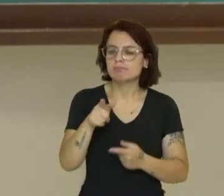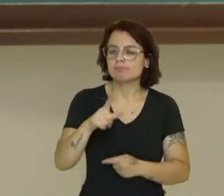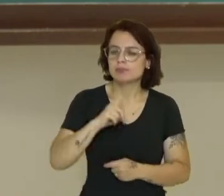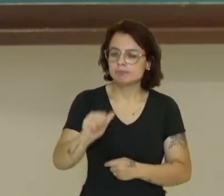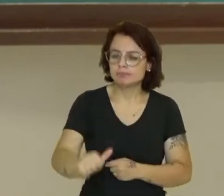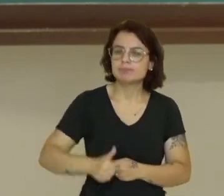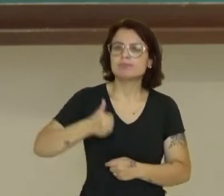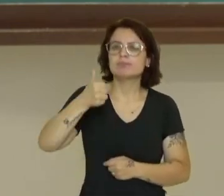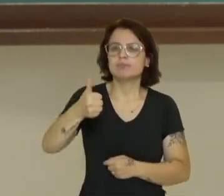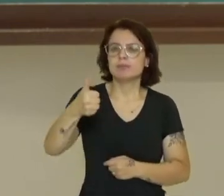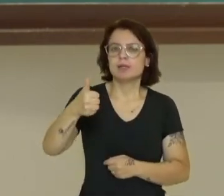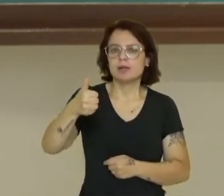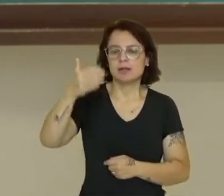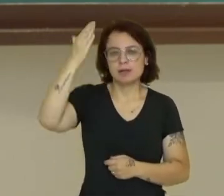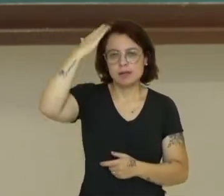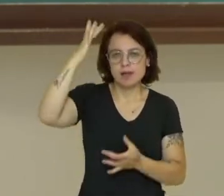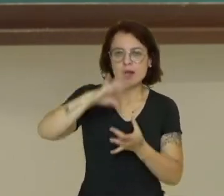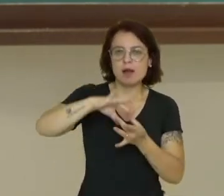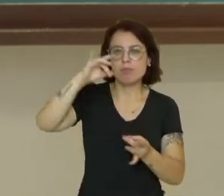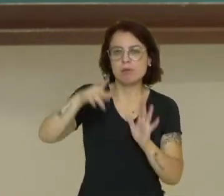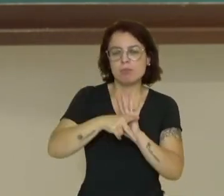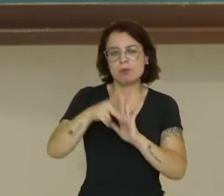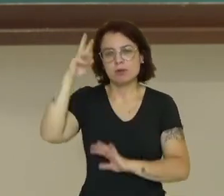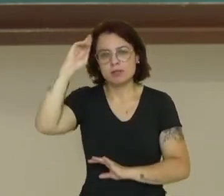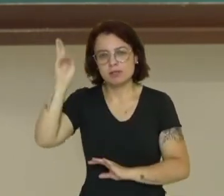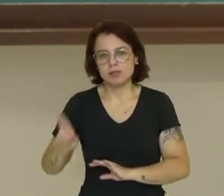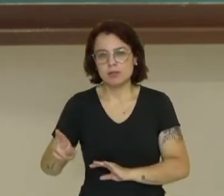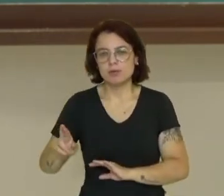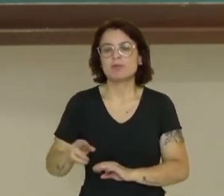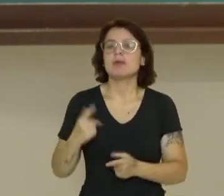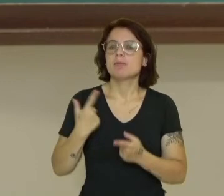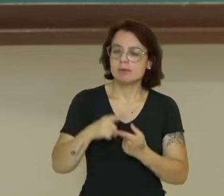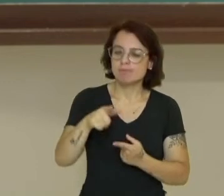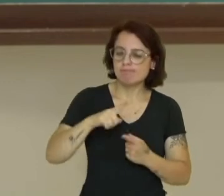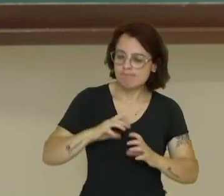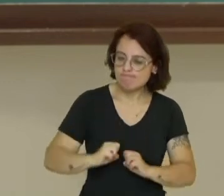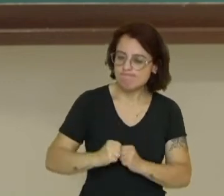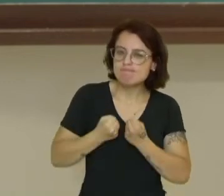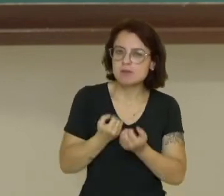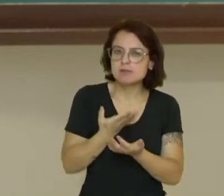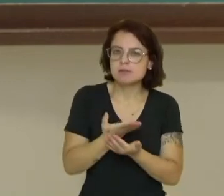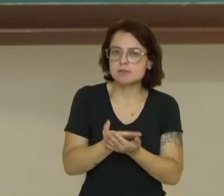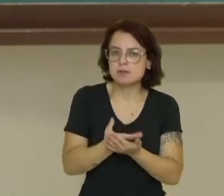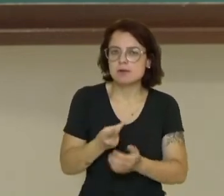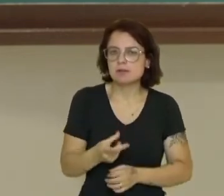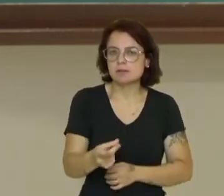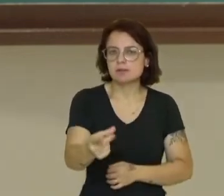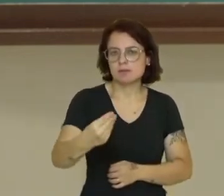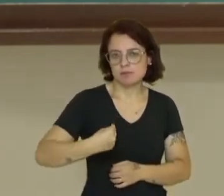prevalência, né, da alma racional, e depois porque ele estudou a vida inteira para isso.